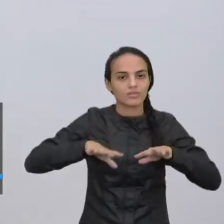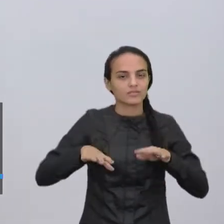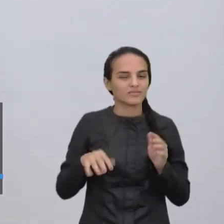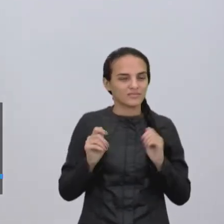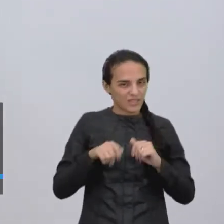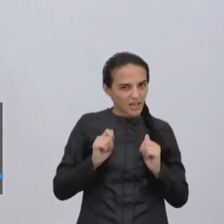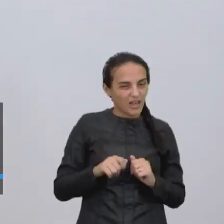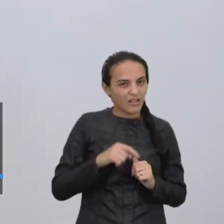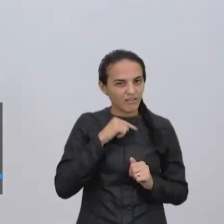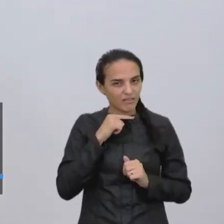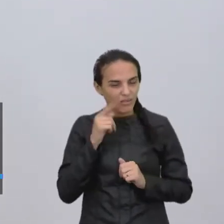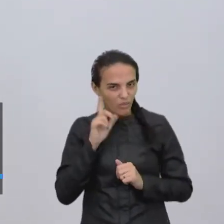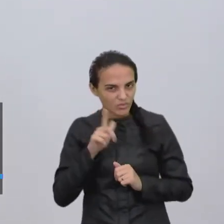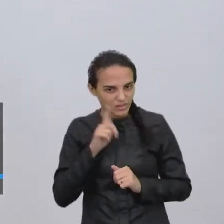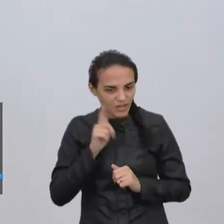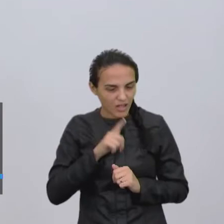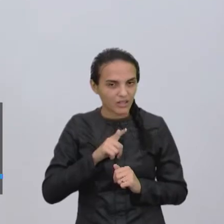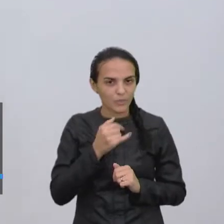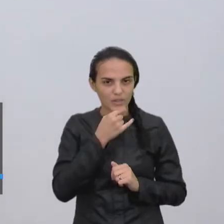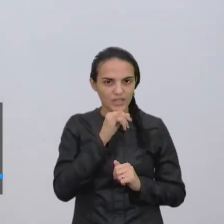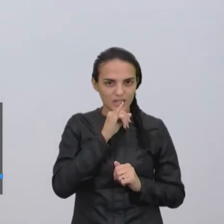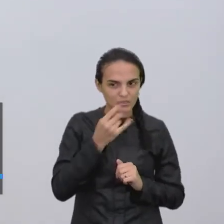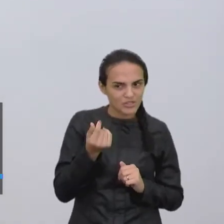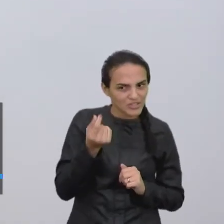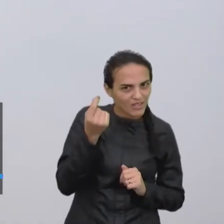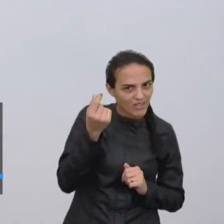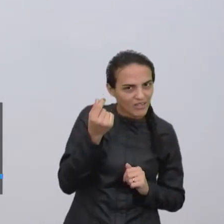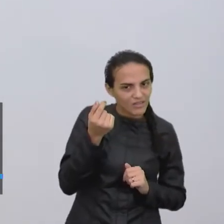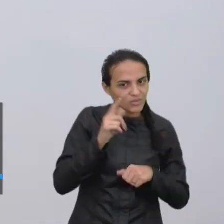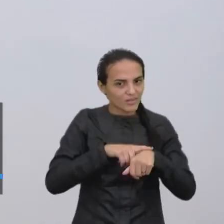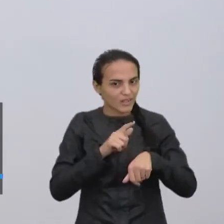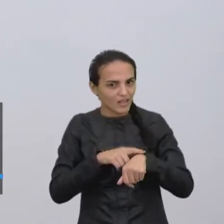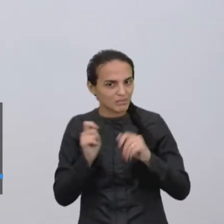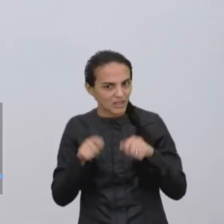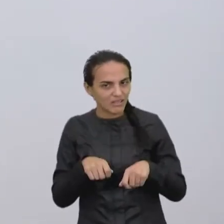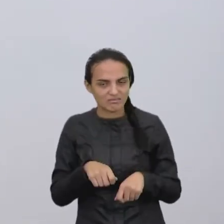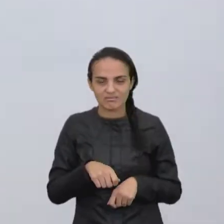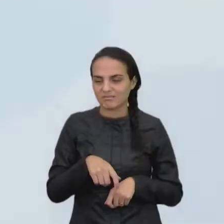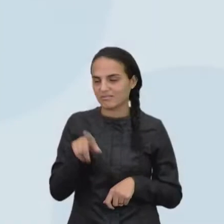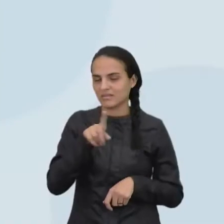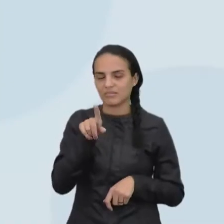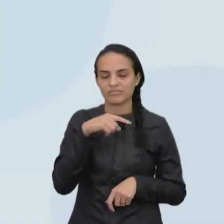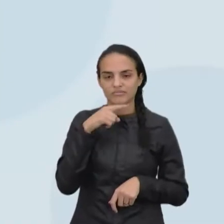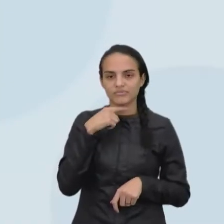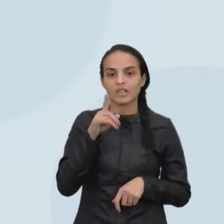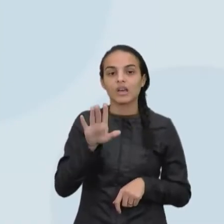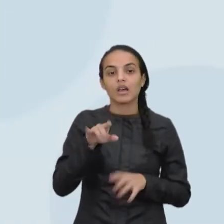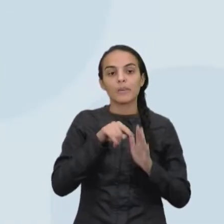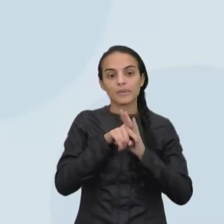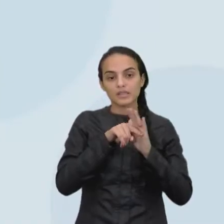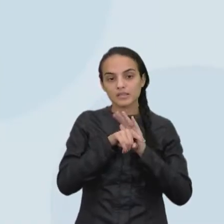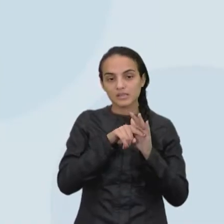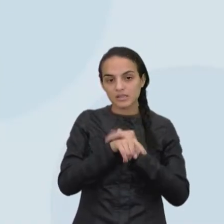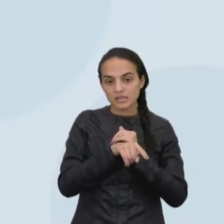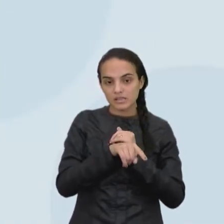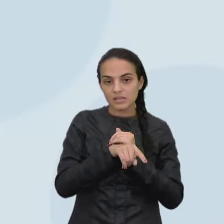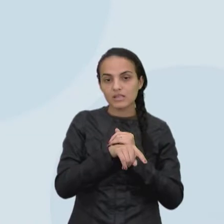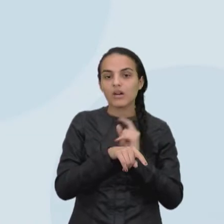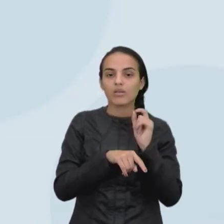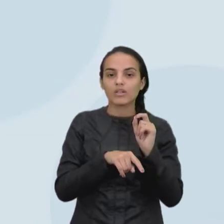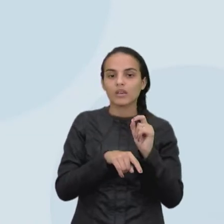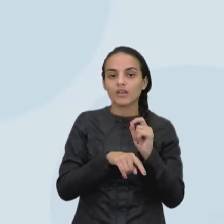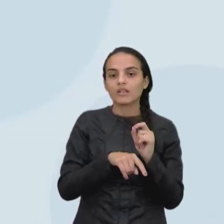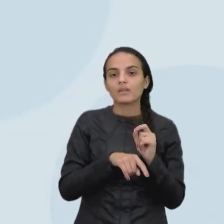viável em relação a tempo e recurso, dinheiro financeiro? Então, não. A realização desse tipo de pesquisa, que é a nossa